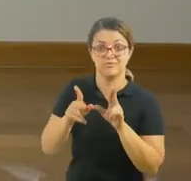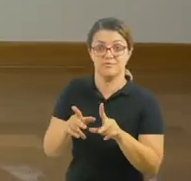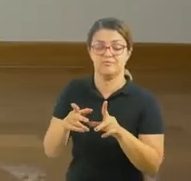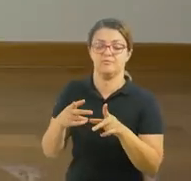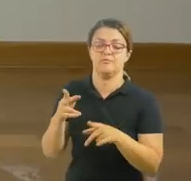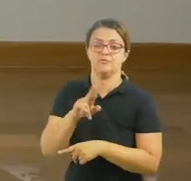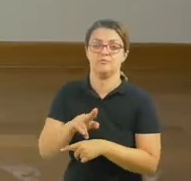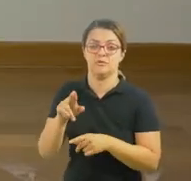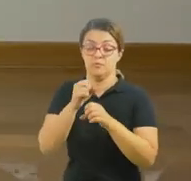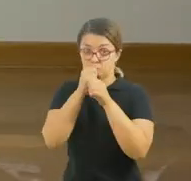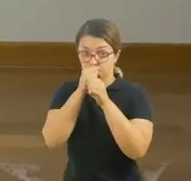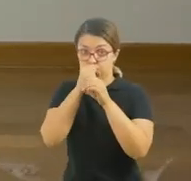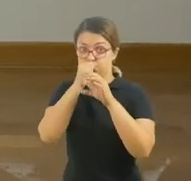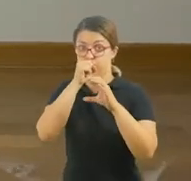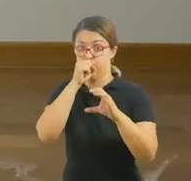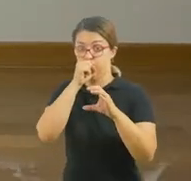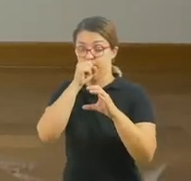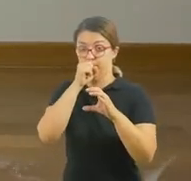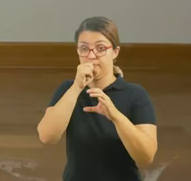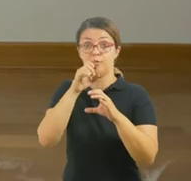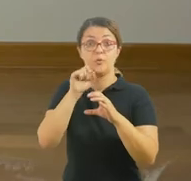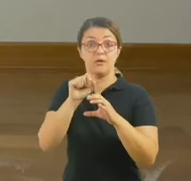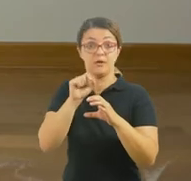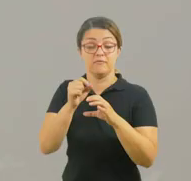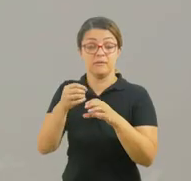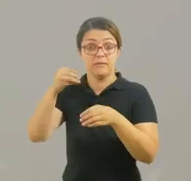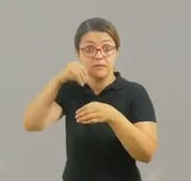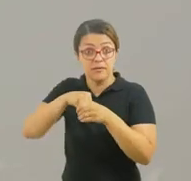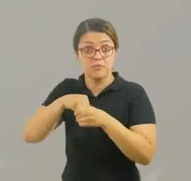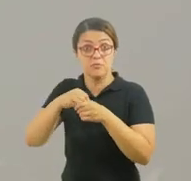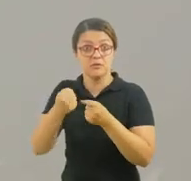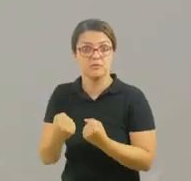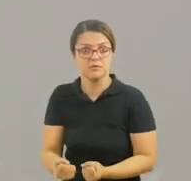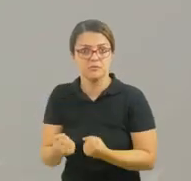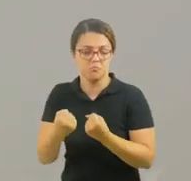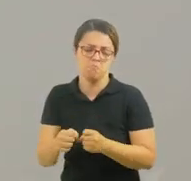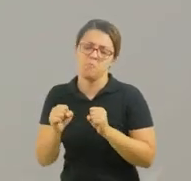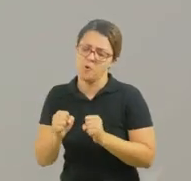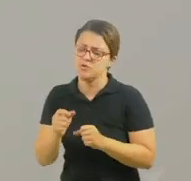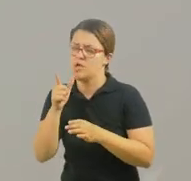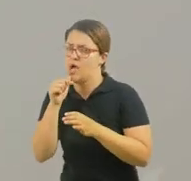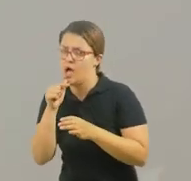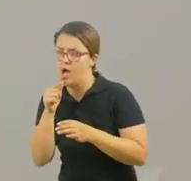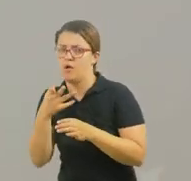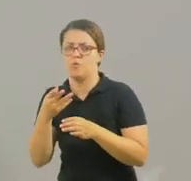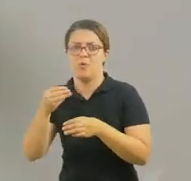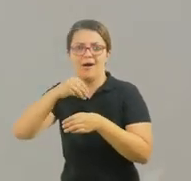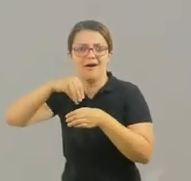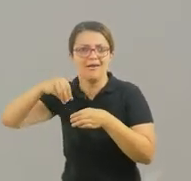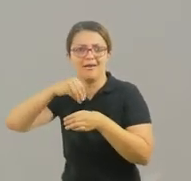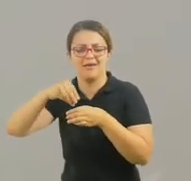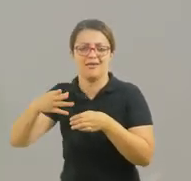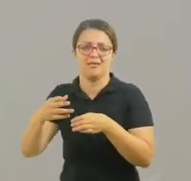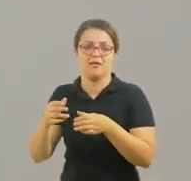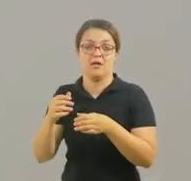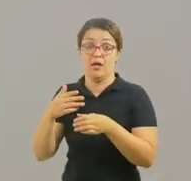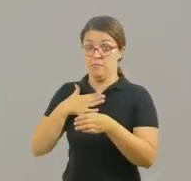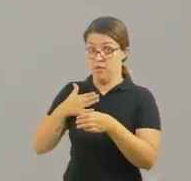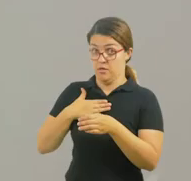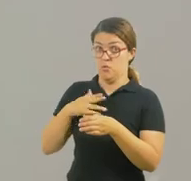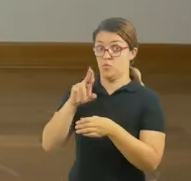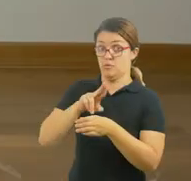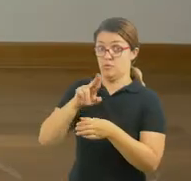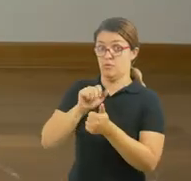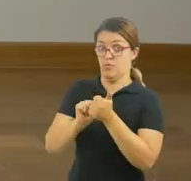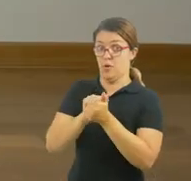deixá-la pesada. Pode ser água, areia, grãos. Na minha eu coloquei arroz, amarrei um barbante e pendurei no teto.